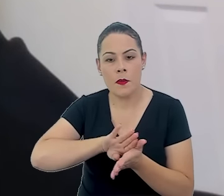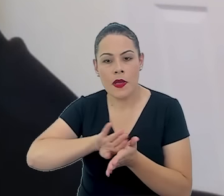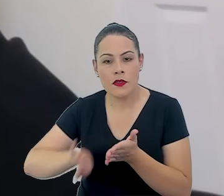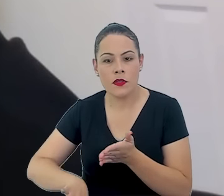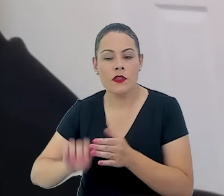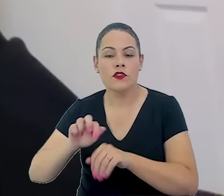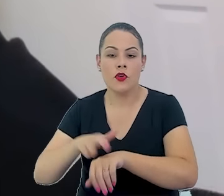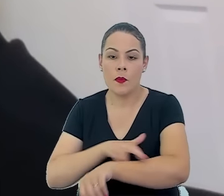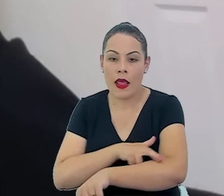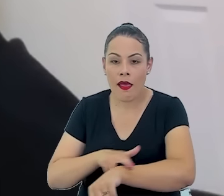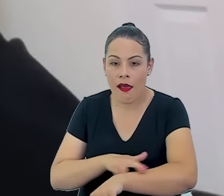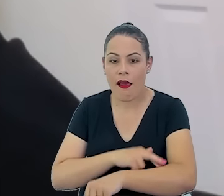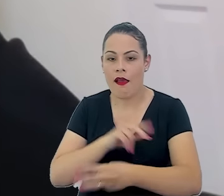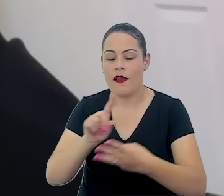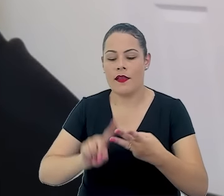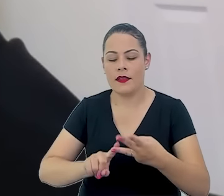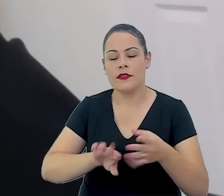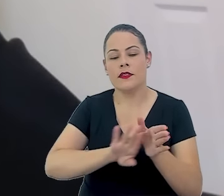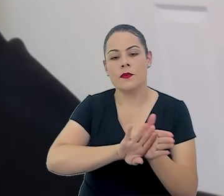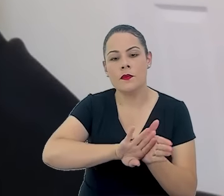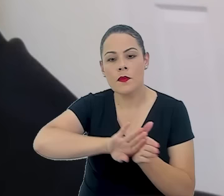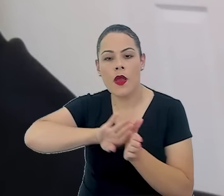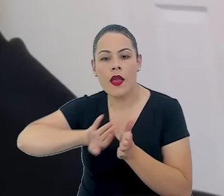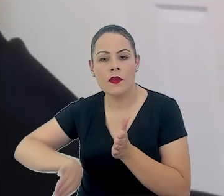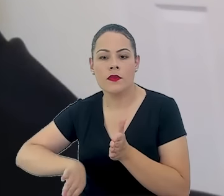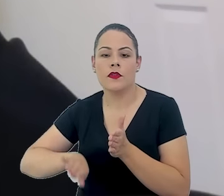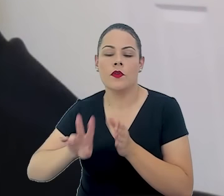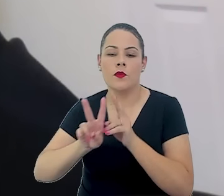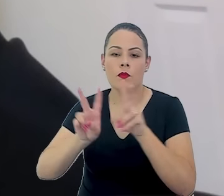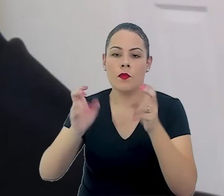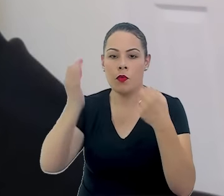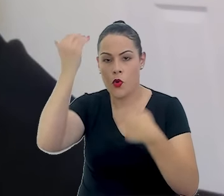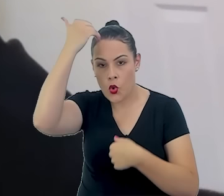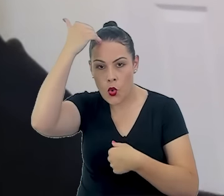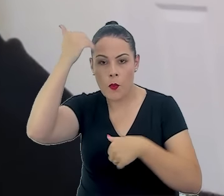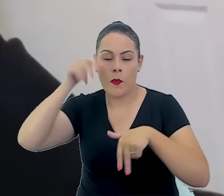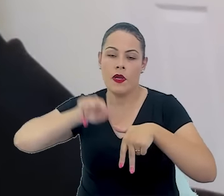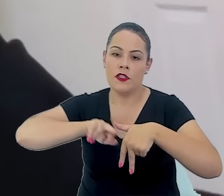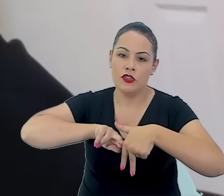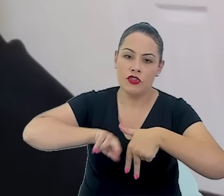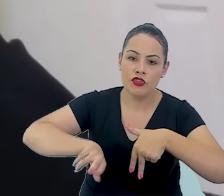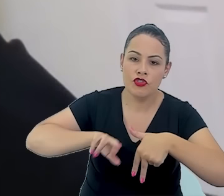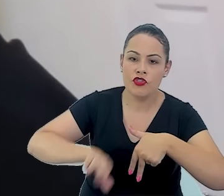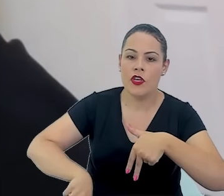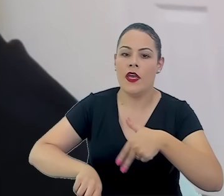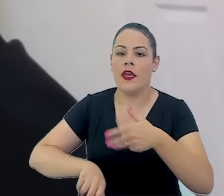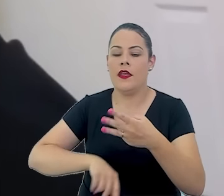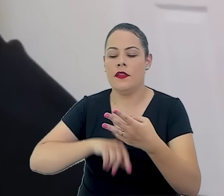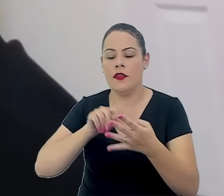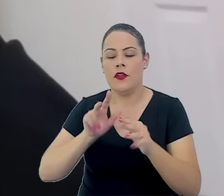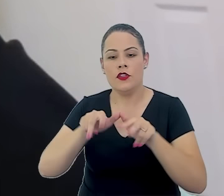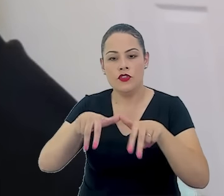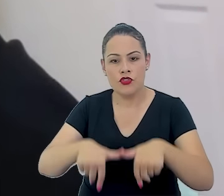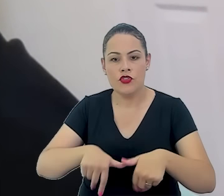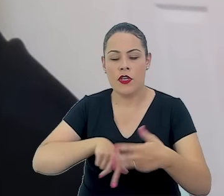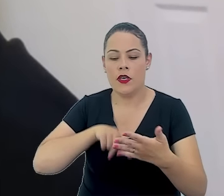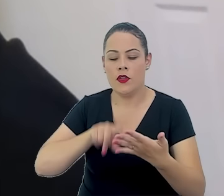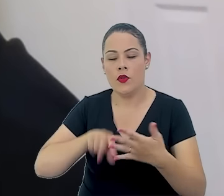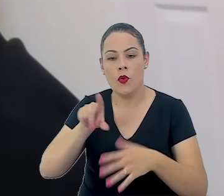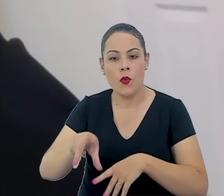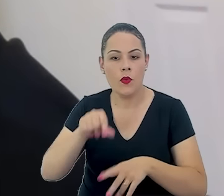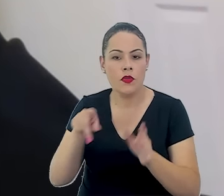exclusão derivada de raça, seja a exclusão derivada de gênero ou orientação sexual, por exemplo.